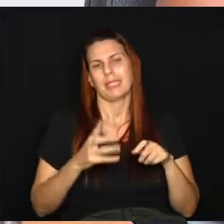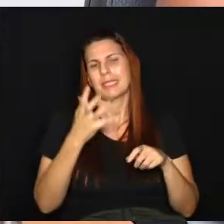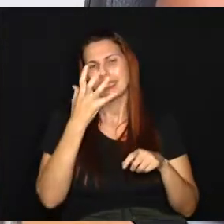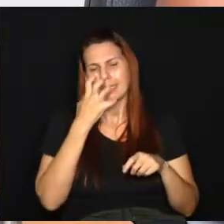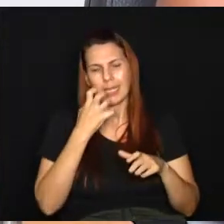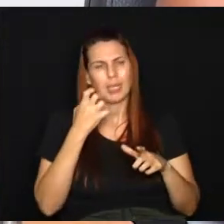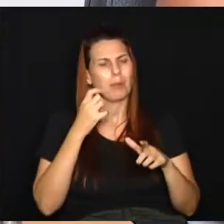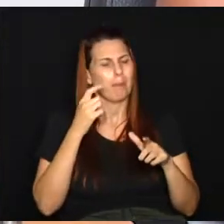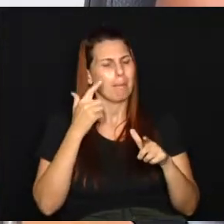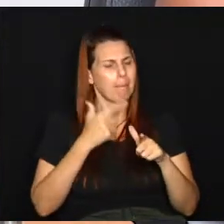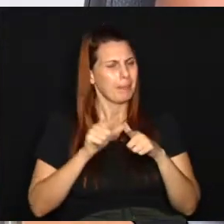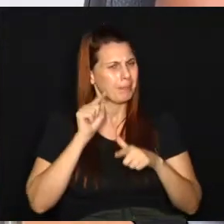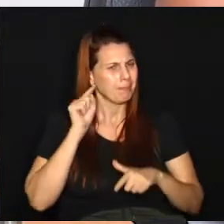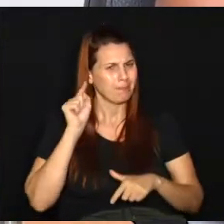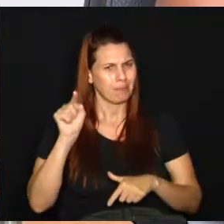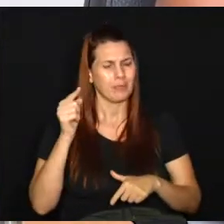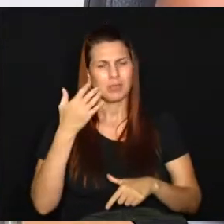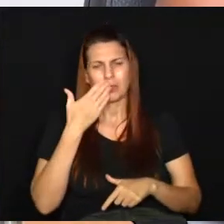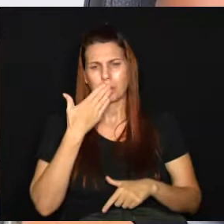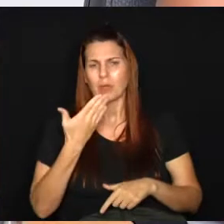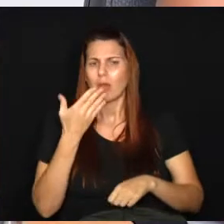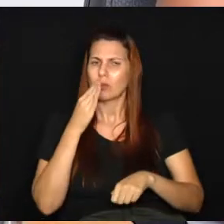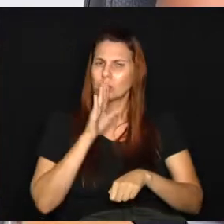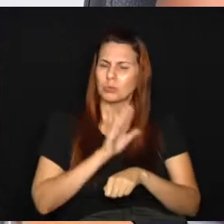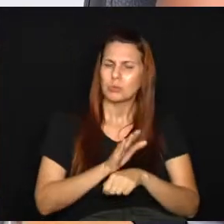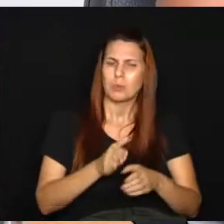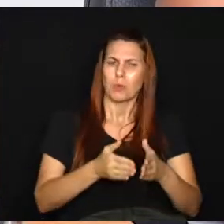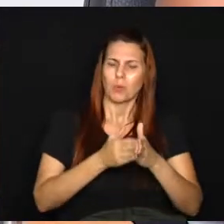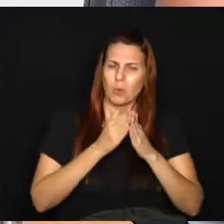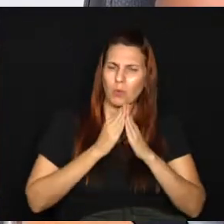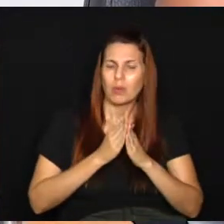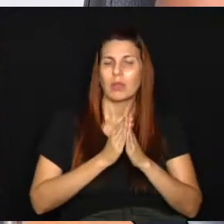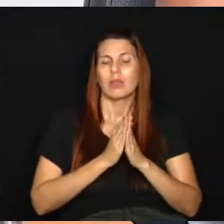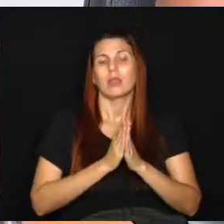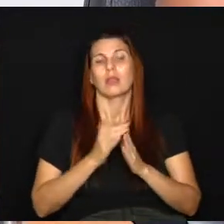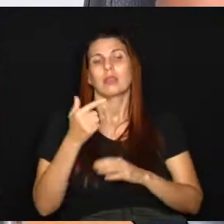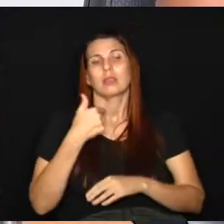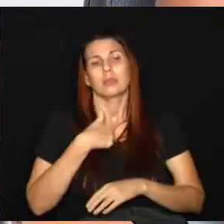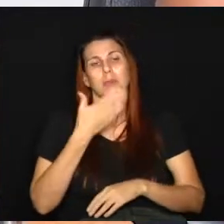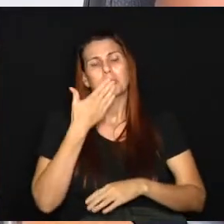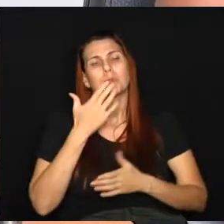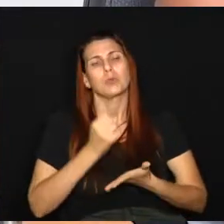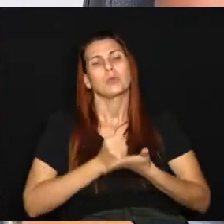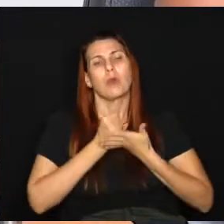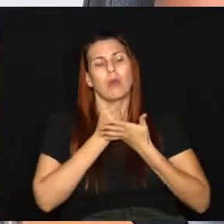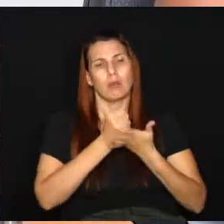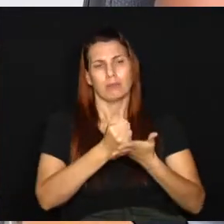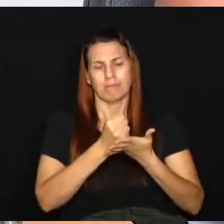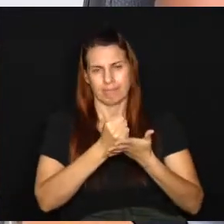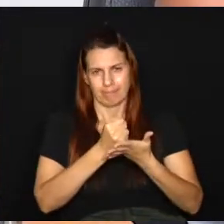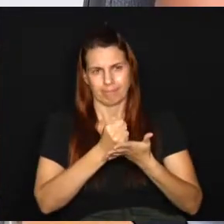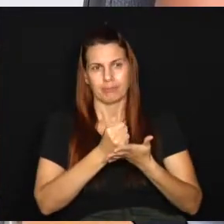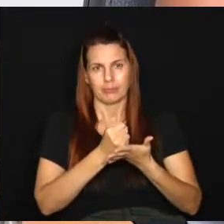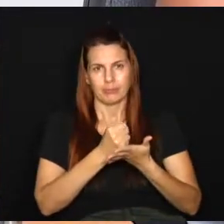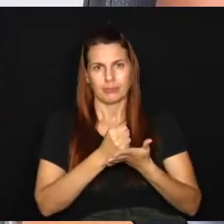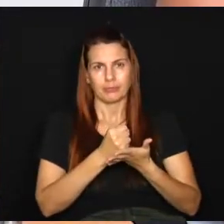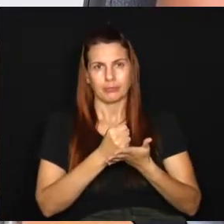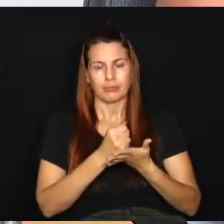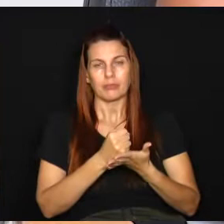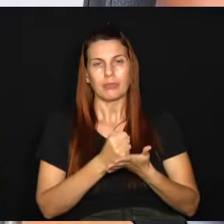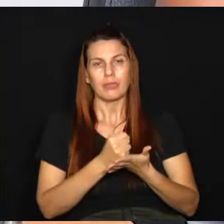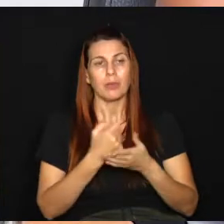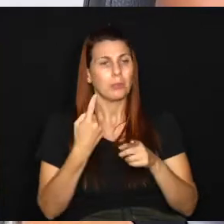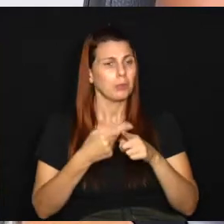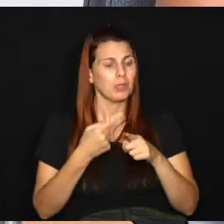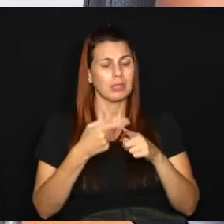gente pede ajuda para as autoridades, nós praticamente pedimos socorros para que não venha nossas